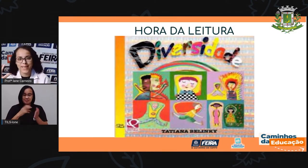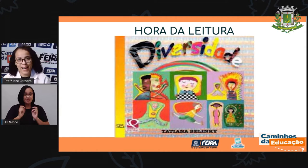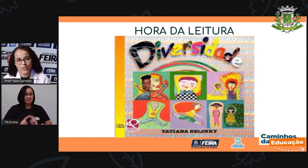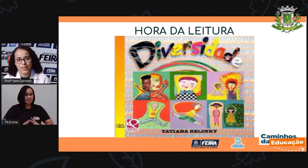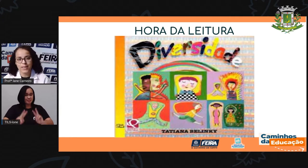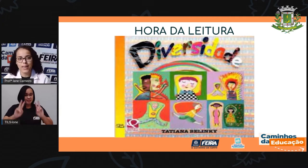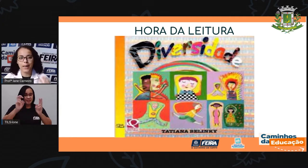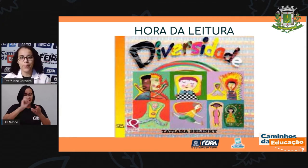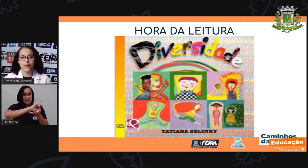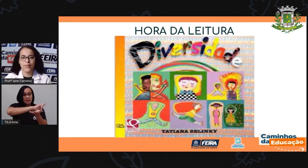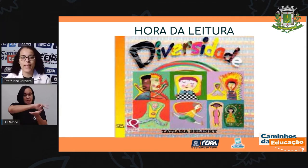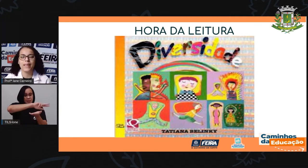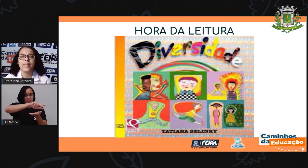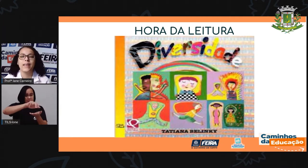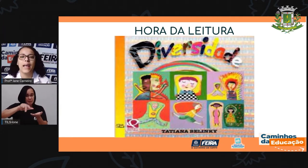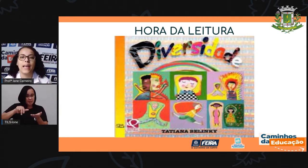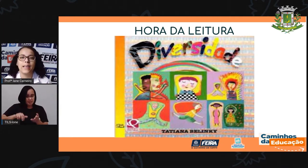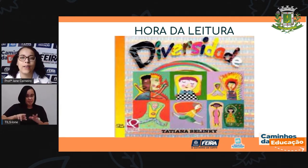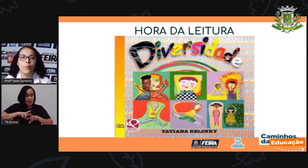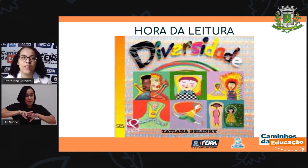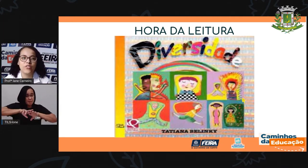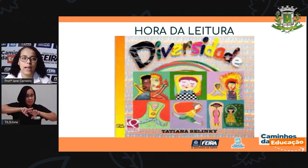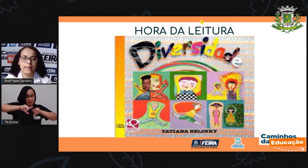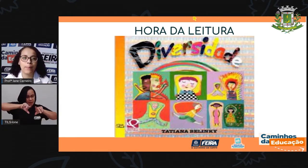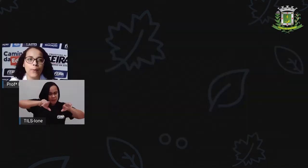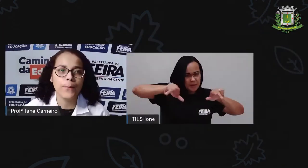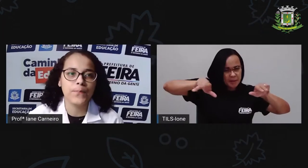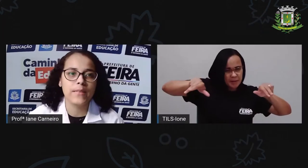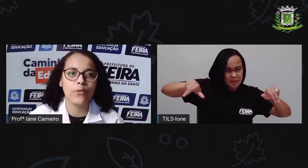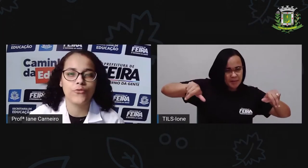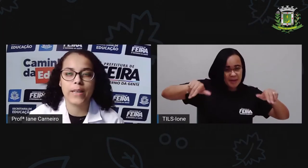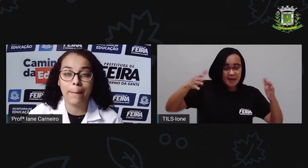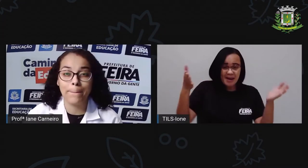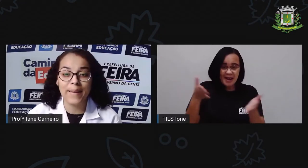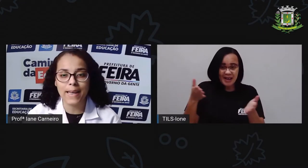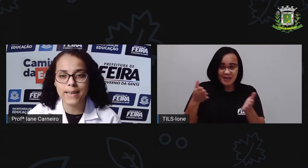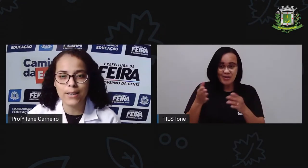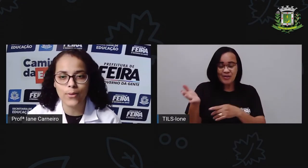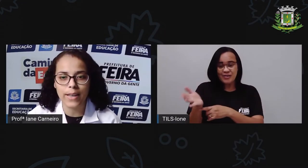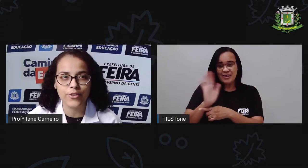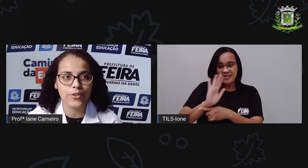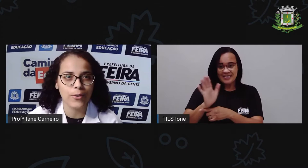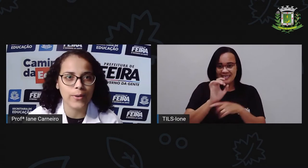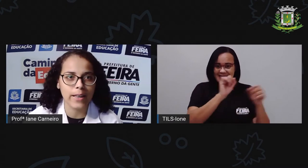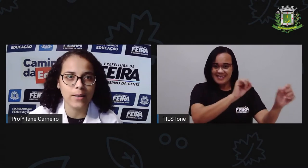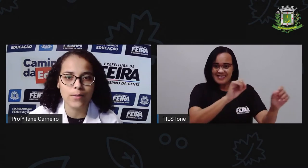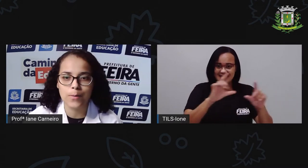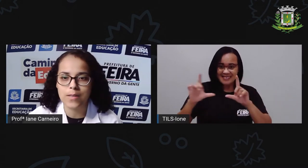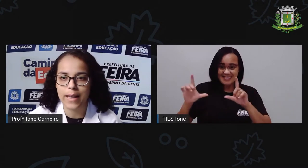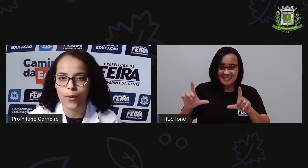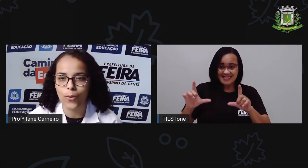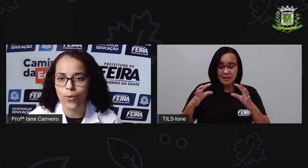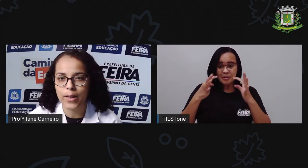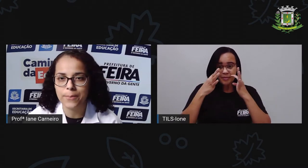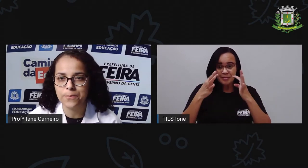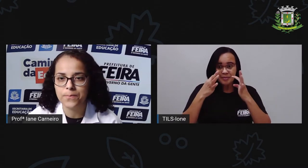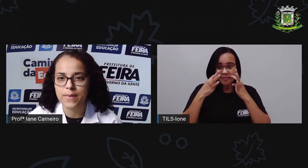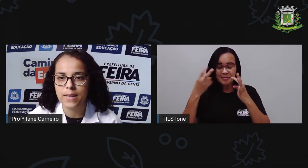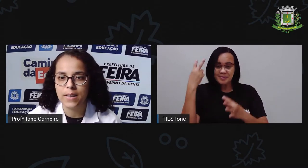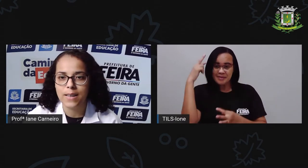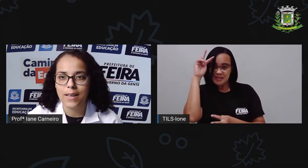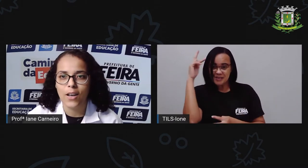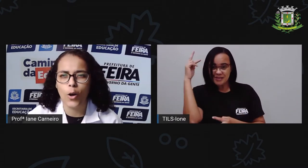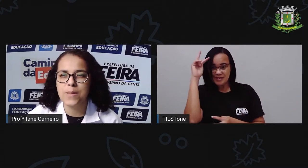diversidade e aí Pró vai compartilhar, tá bom? Então fica bem atento aí à história que nós vamos ler agora.